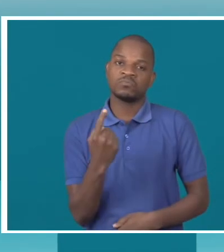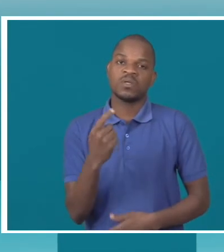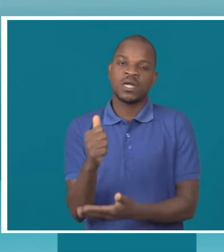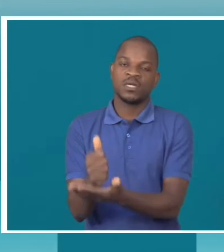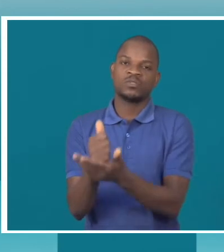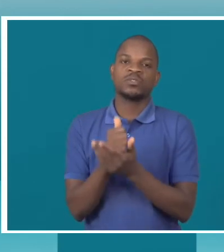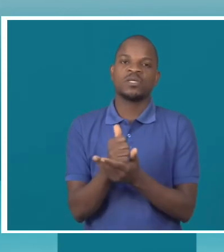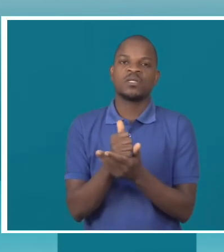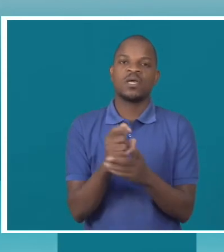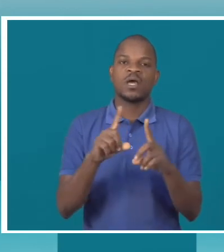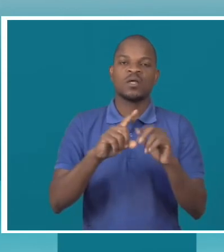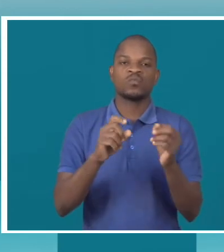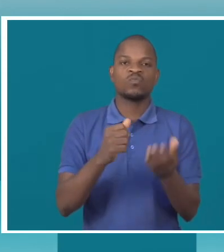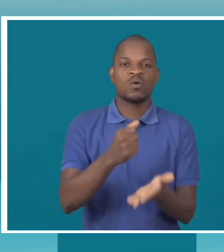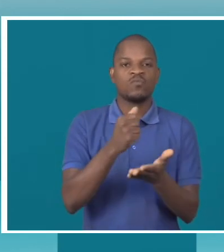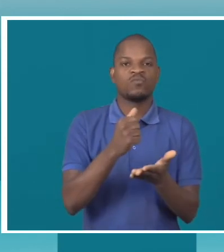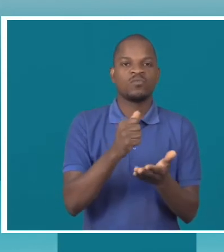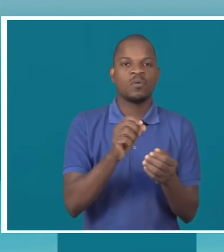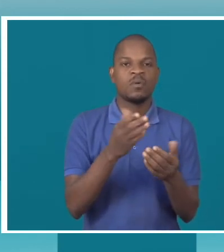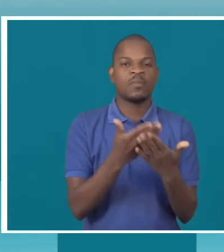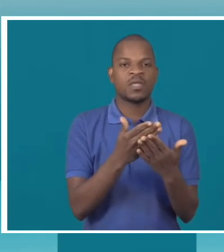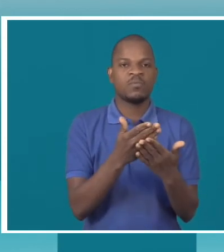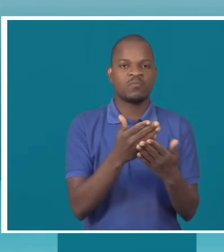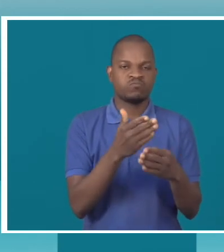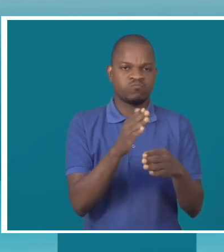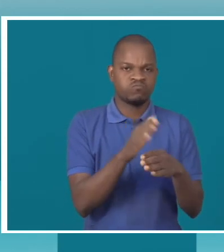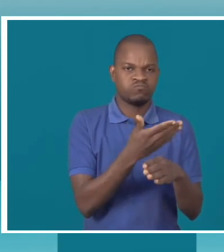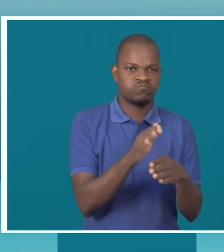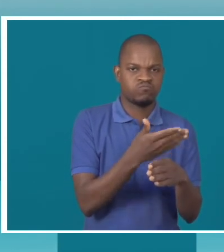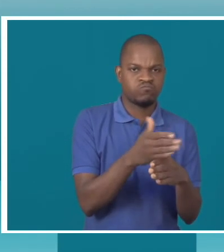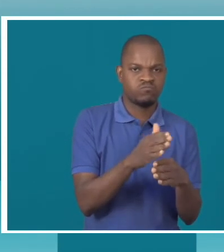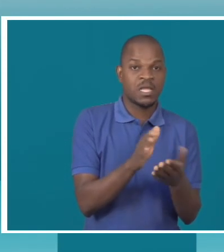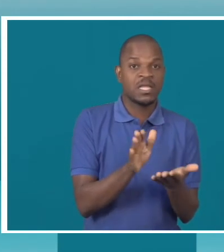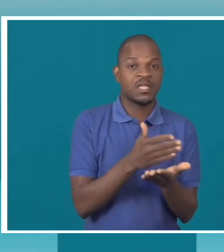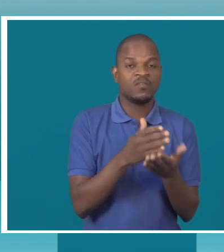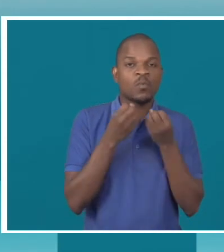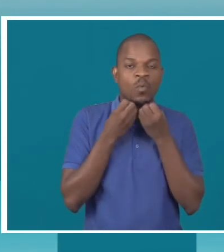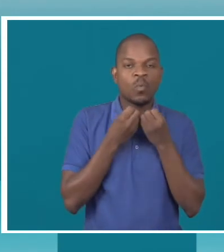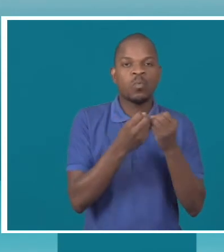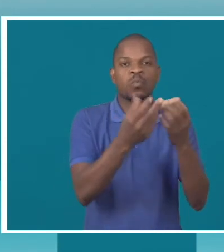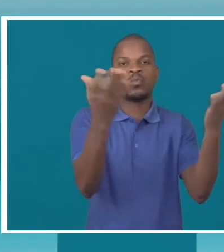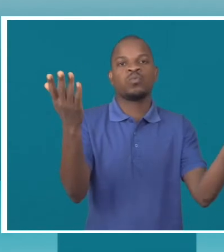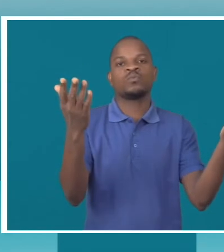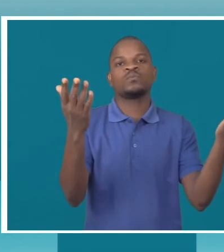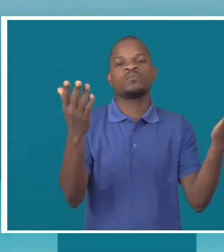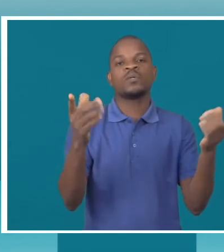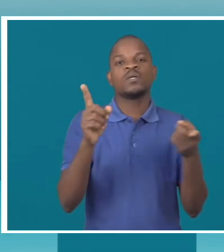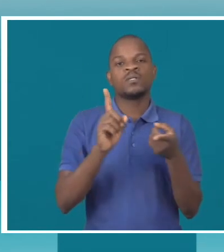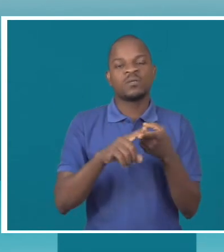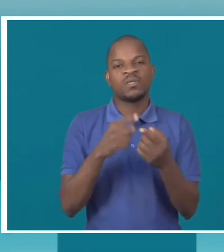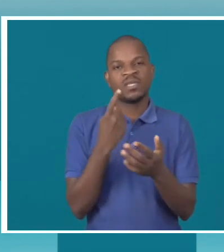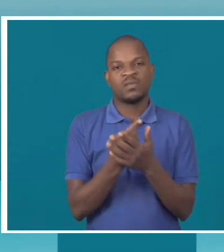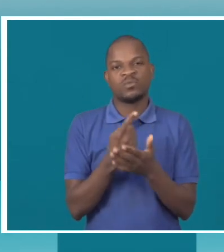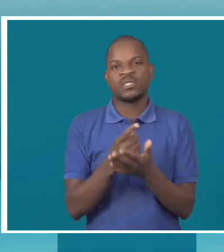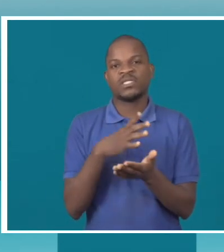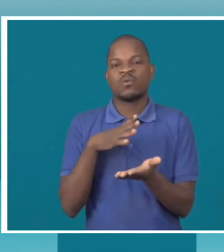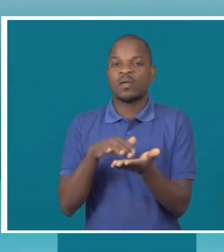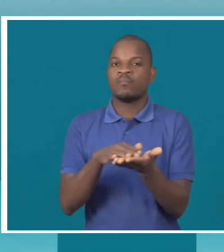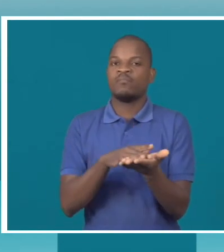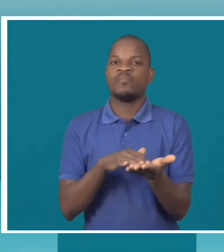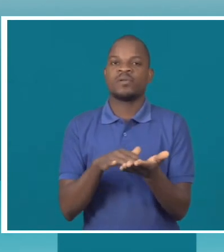em termos de valor para a edição destes livros. Gostaria que também os livros saíssem na